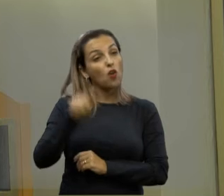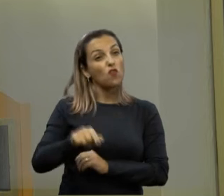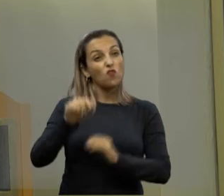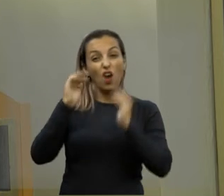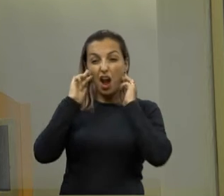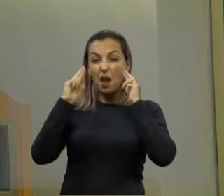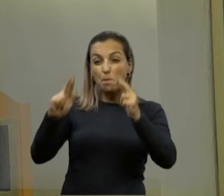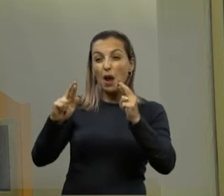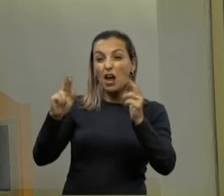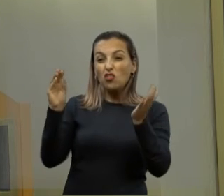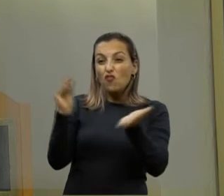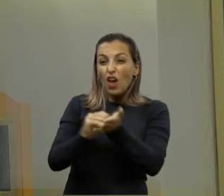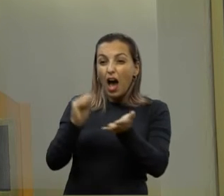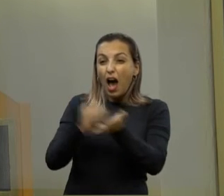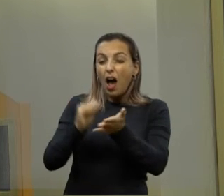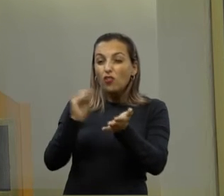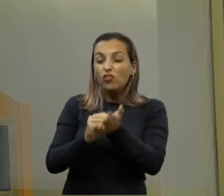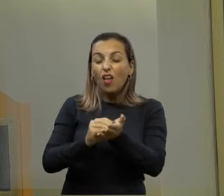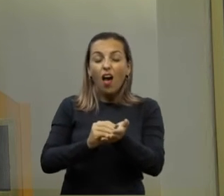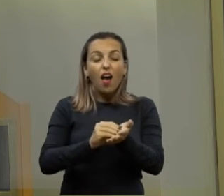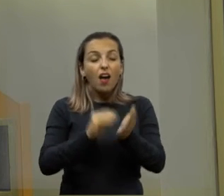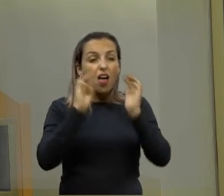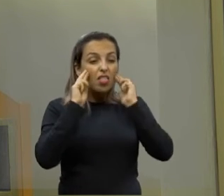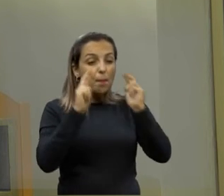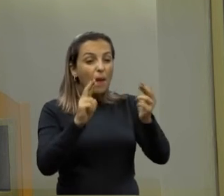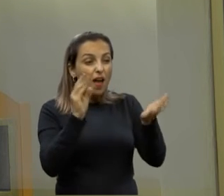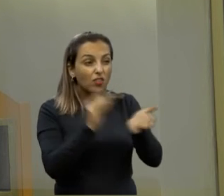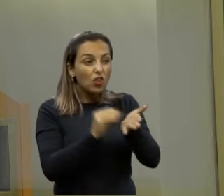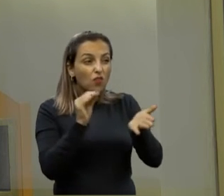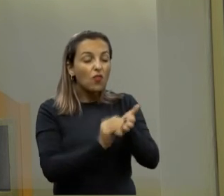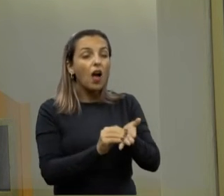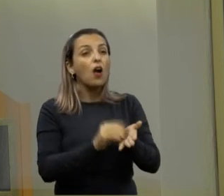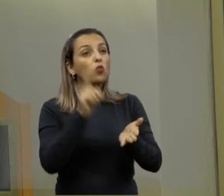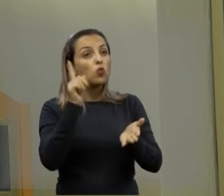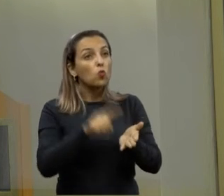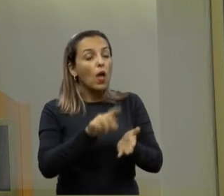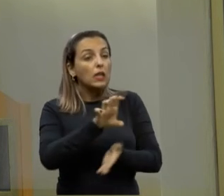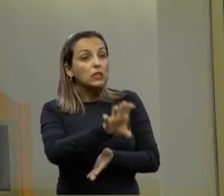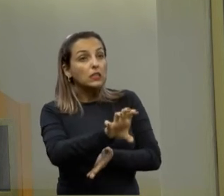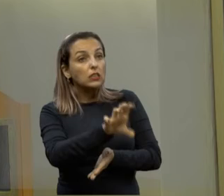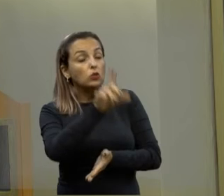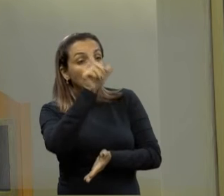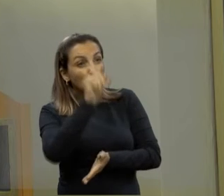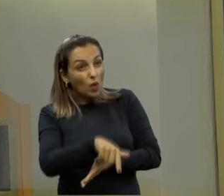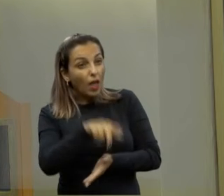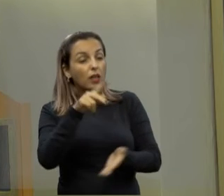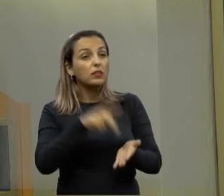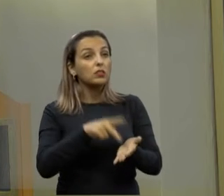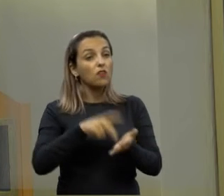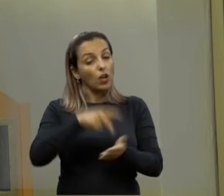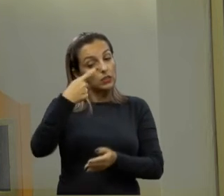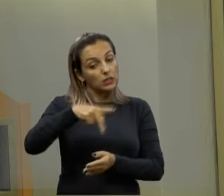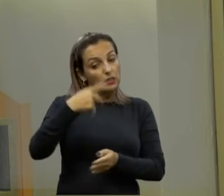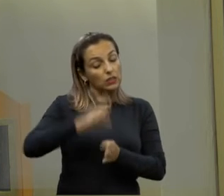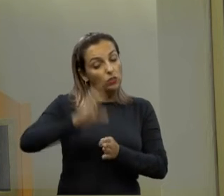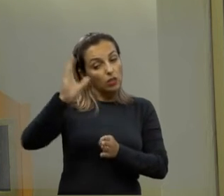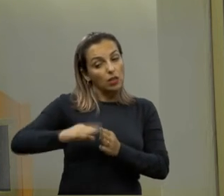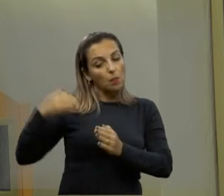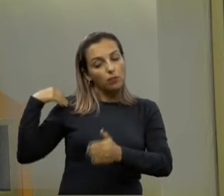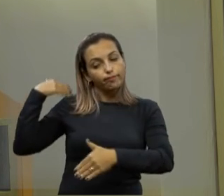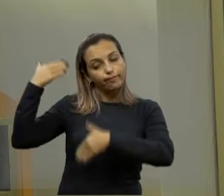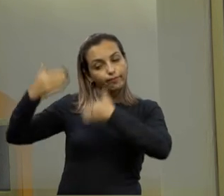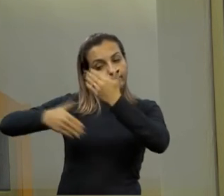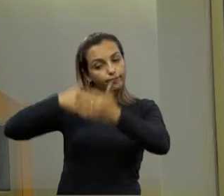um o peito um desrespeito E aí isso é uma questão que já vem passando aqui dentro não é